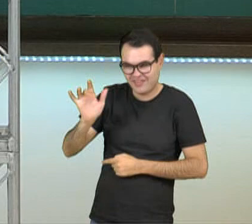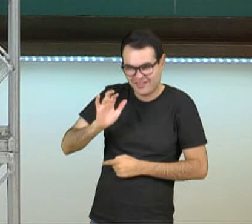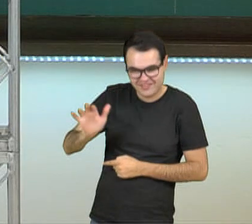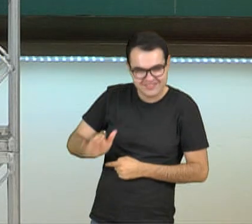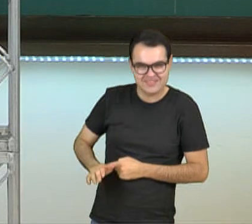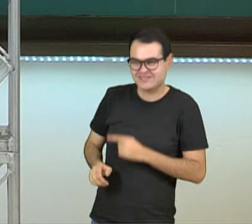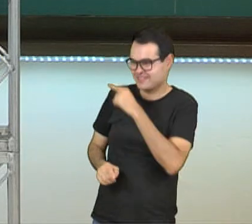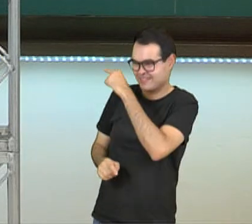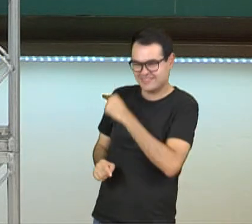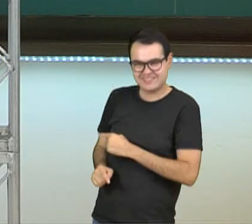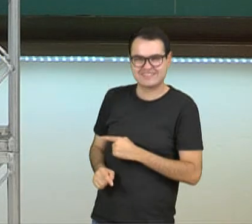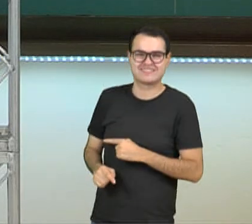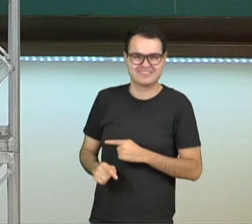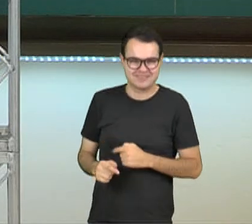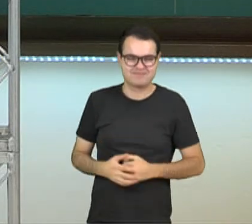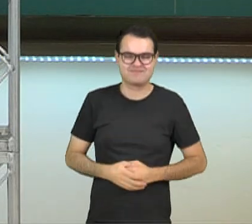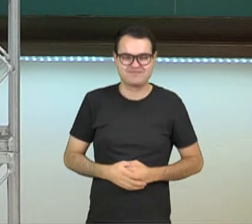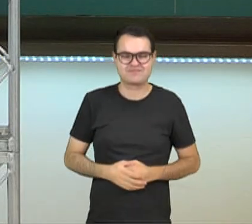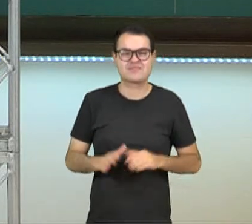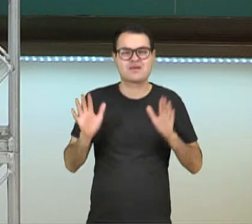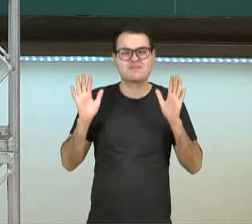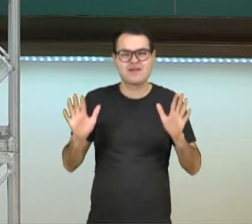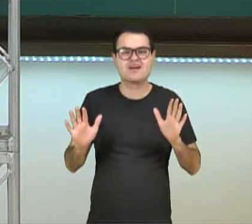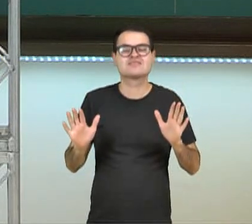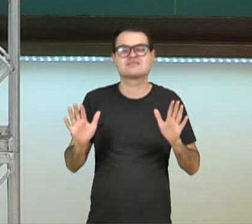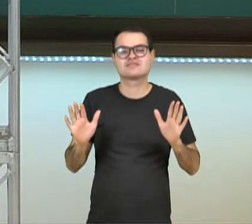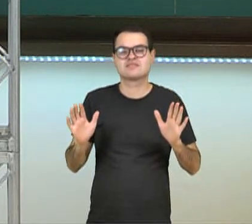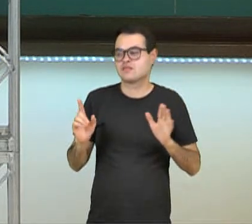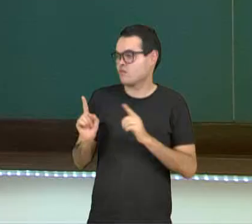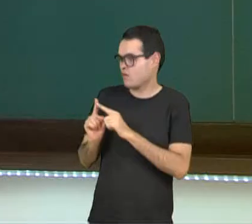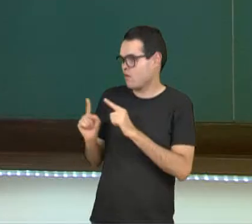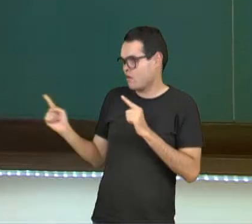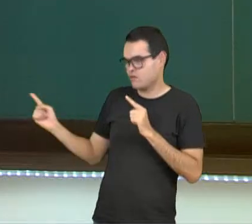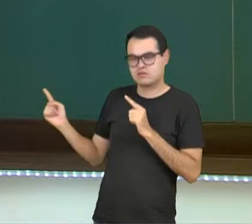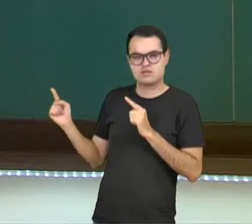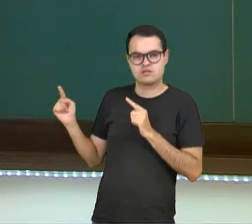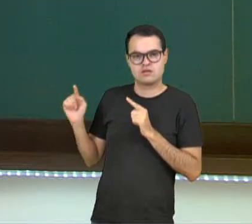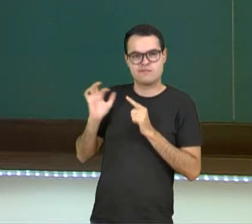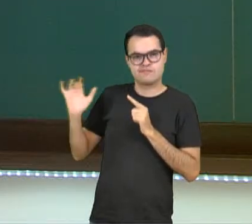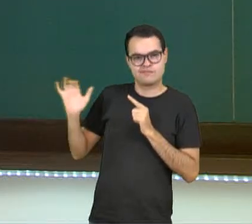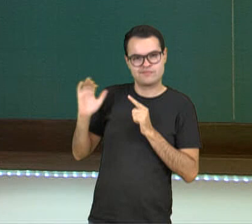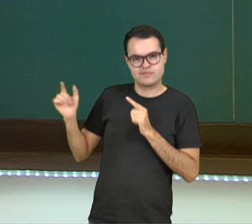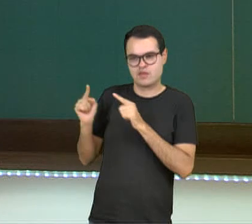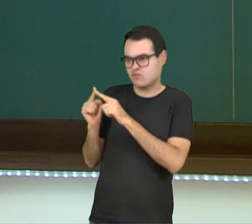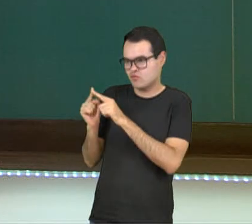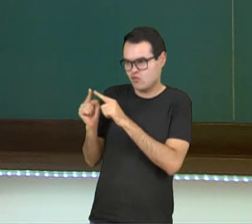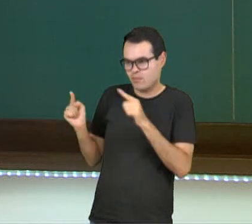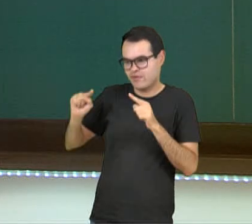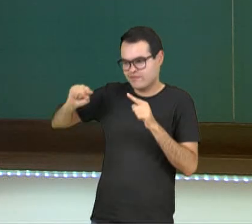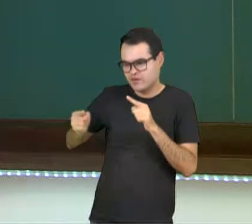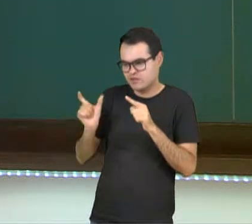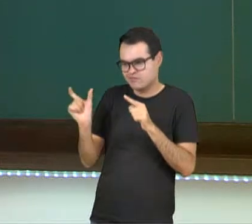esses nomes aí, interpretar. Mas vejam só, todos esses países estavam aí